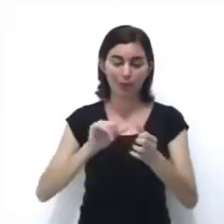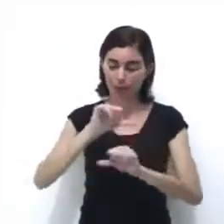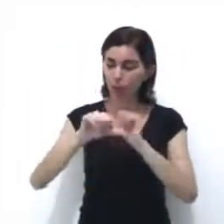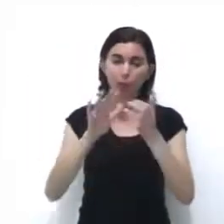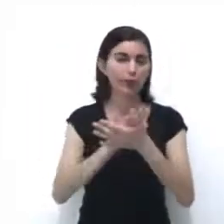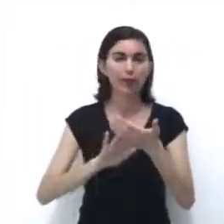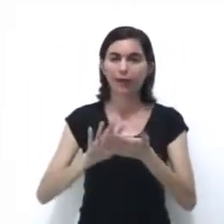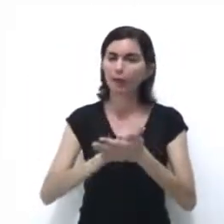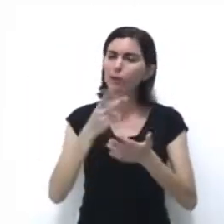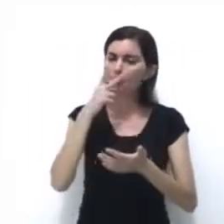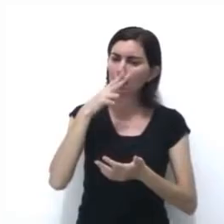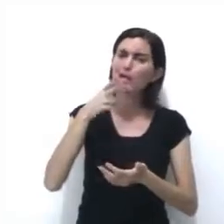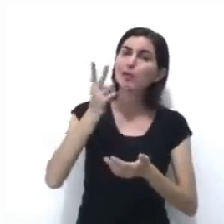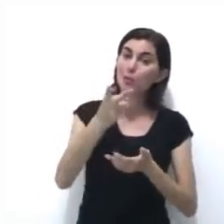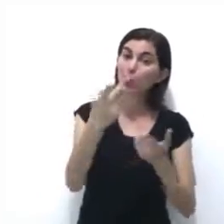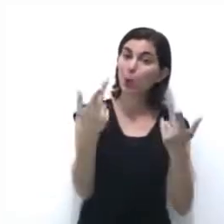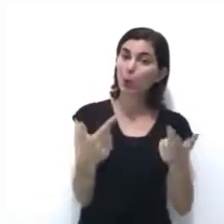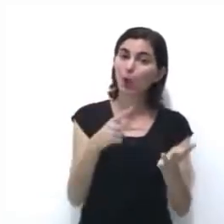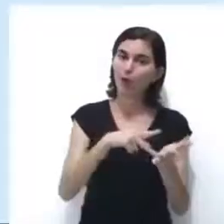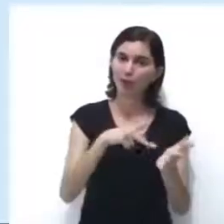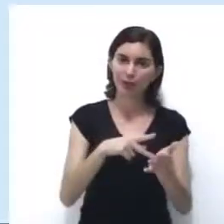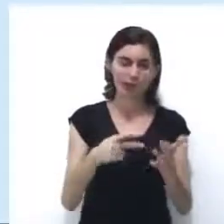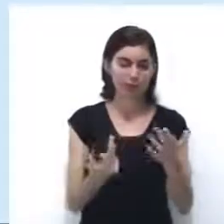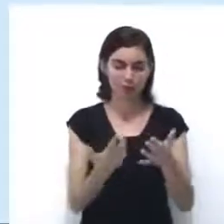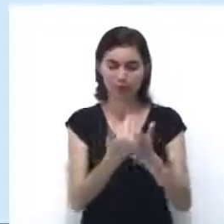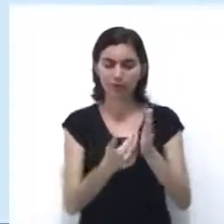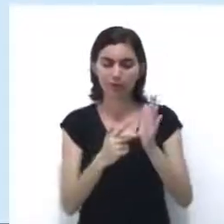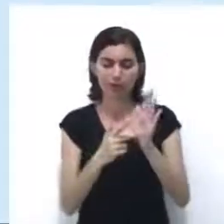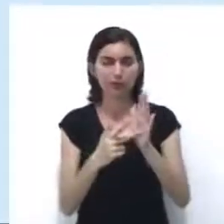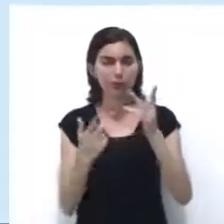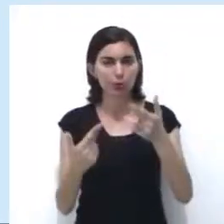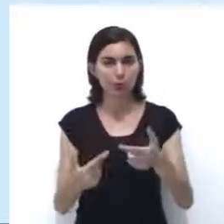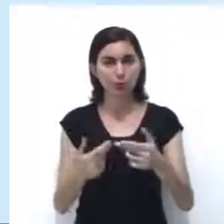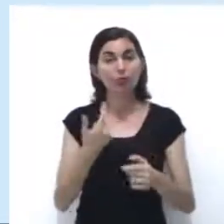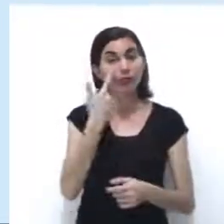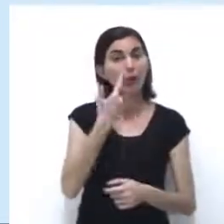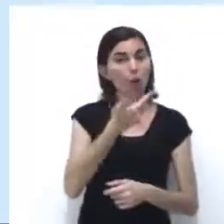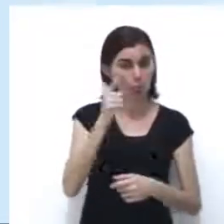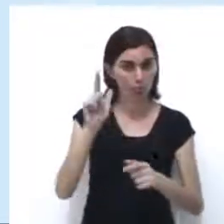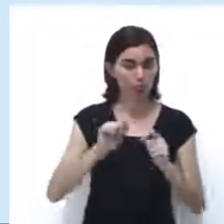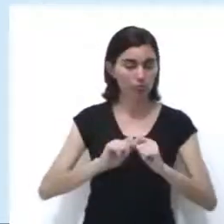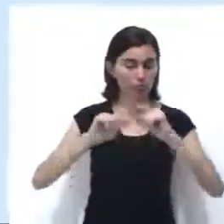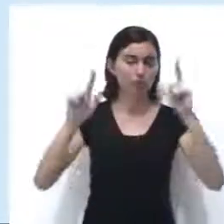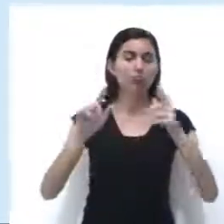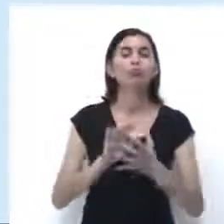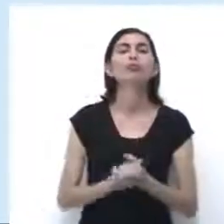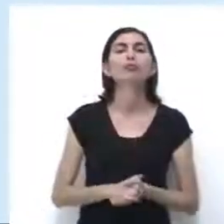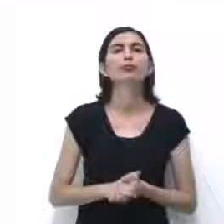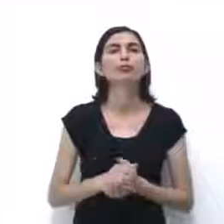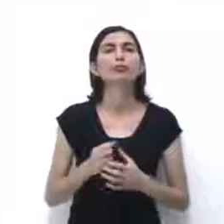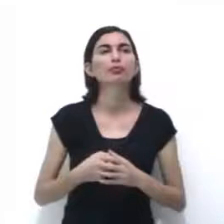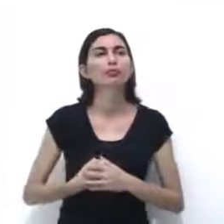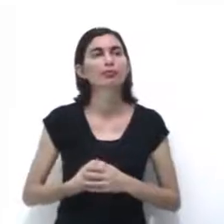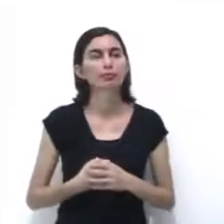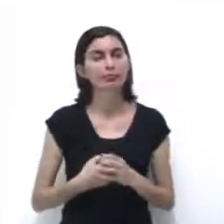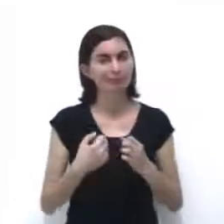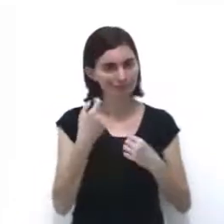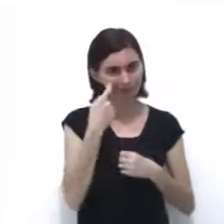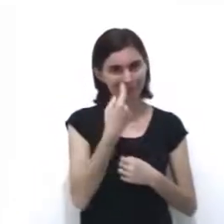na sua forma original. Eu vou mostrar agora para vocês uma outra imagem. Dá uma sacada aí.